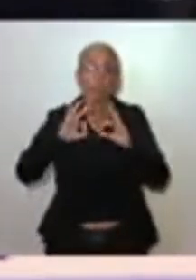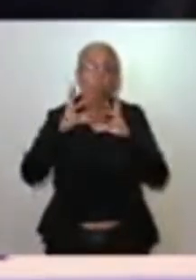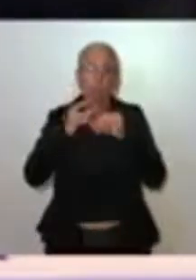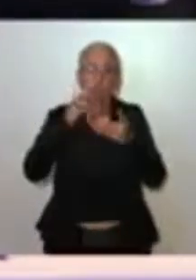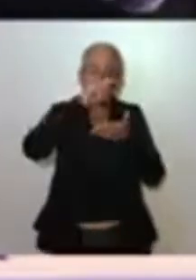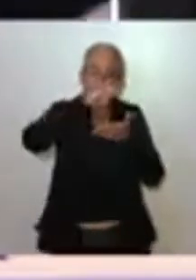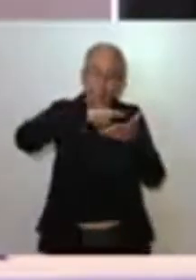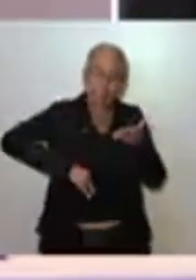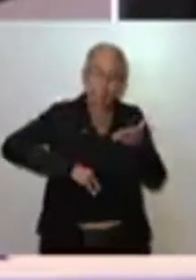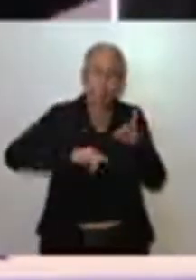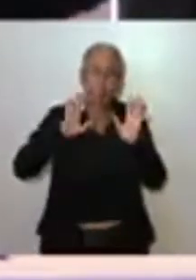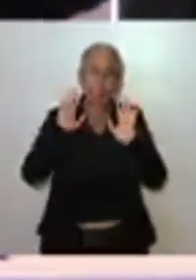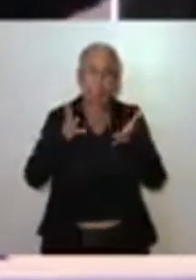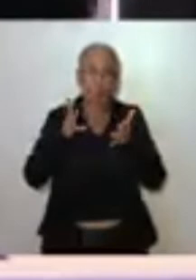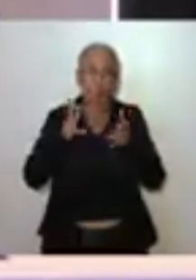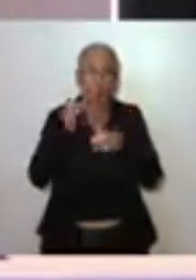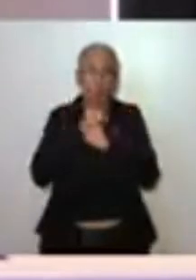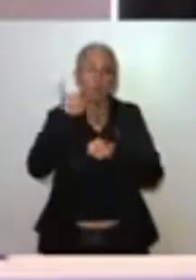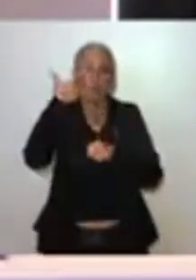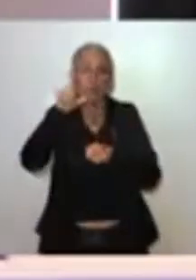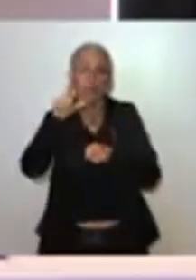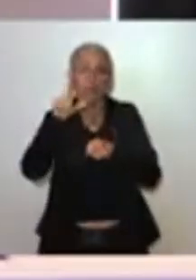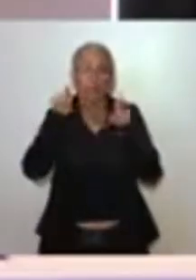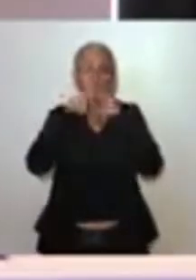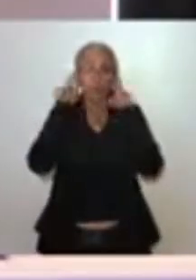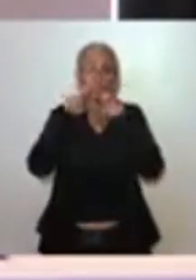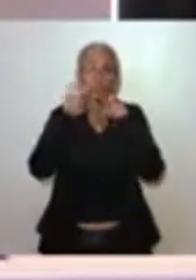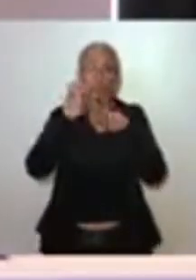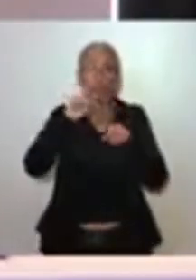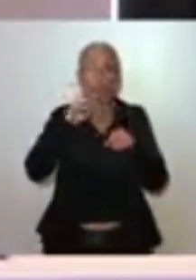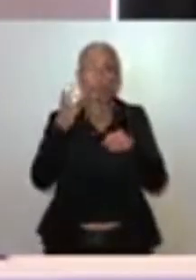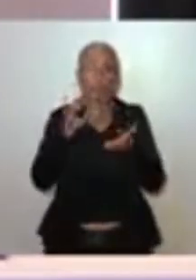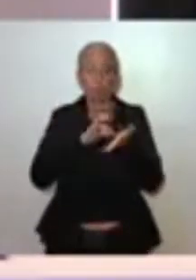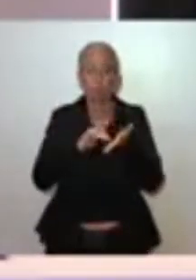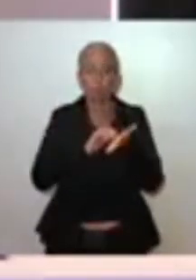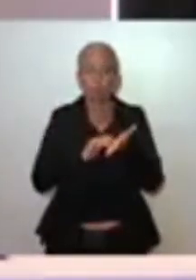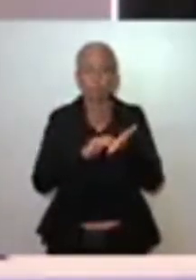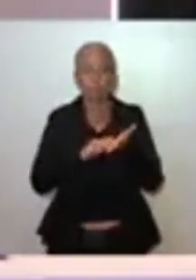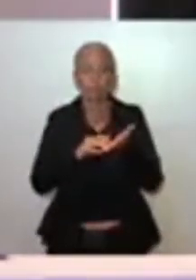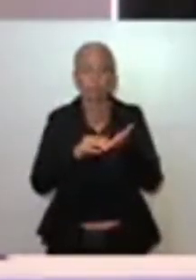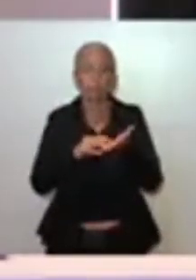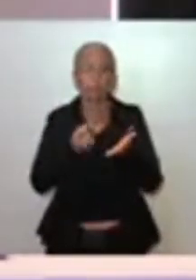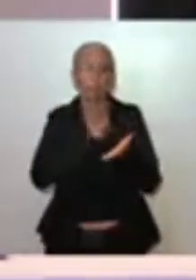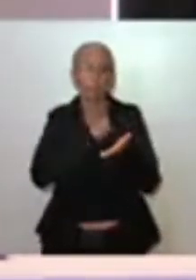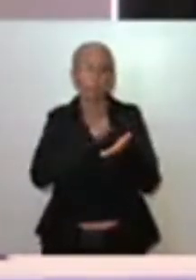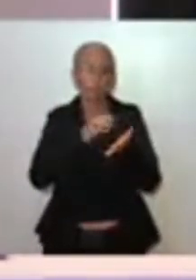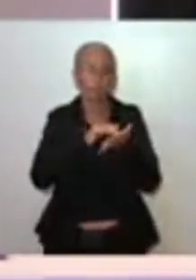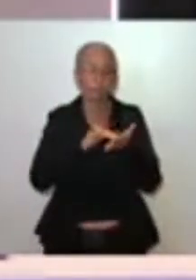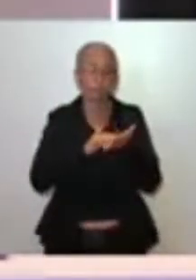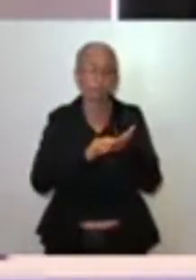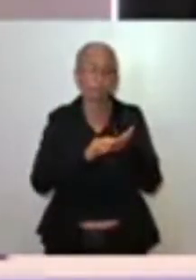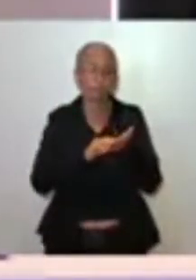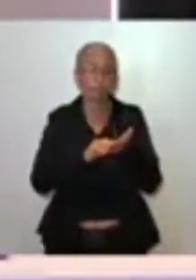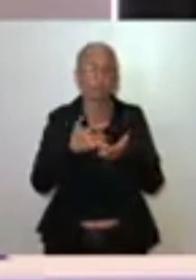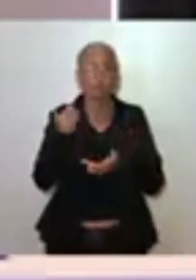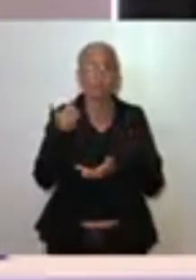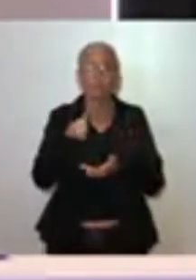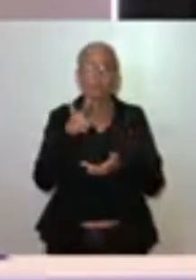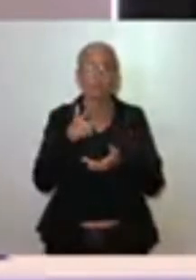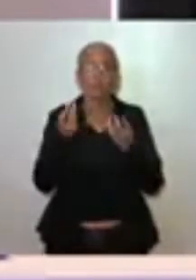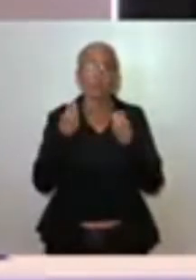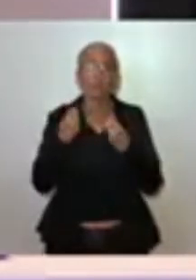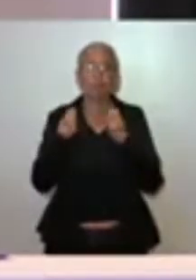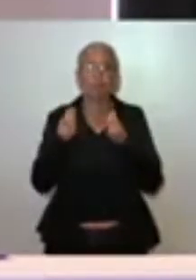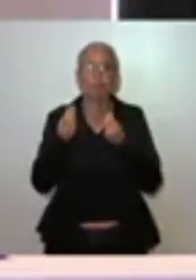boletins de único já são poucos em outro computador ou não a maquininha de calcular Vai demorar um pouco mais não tem como